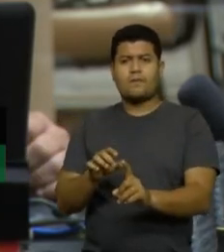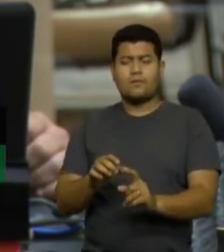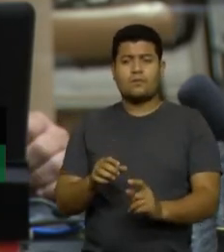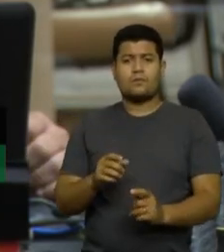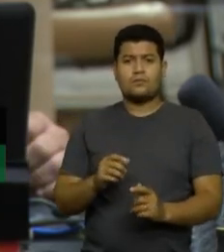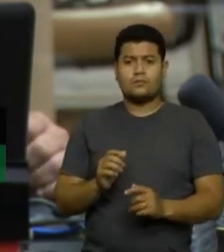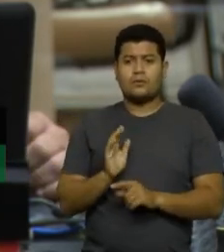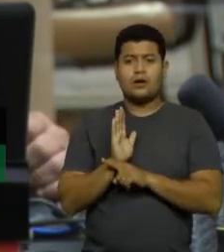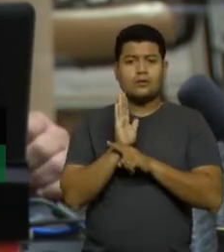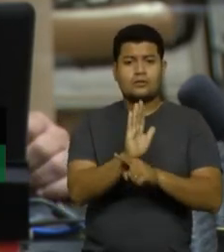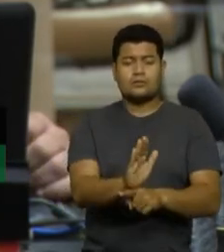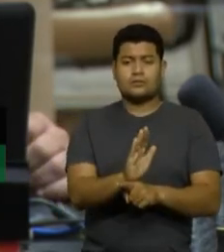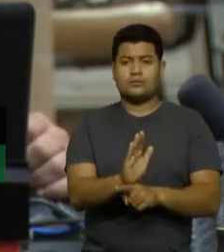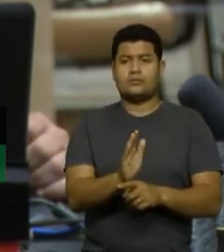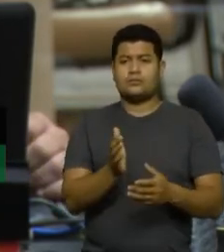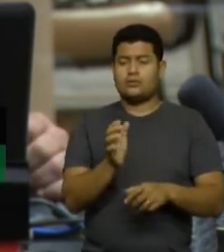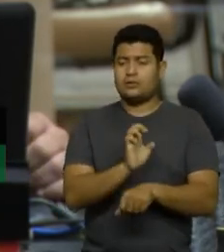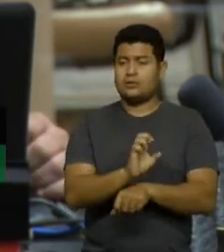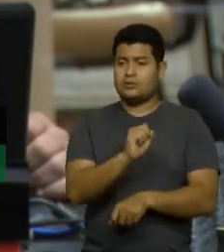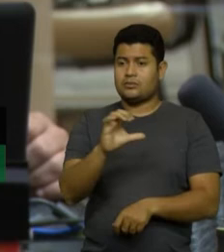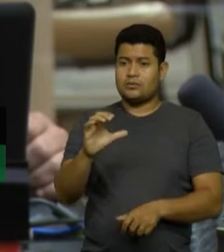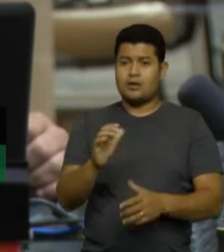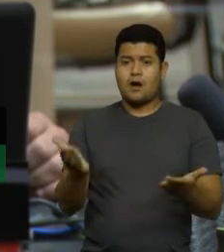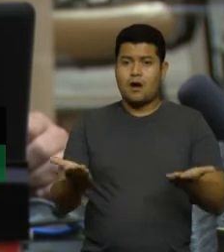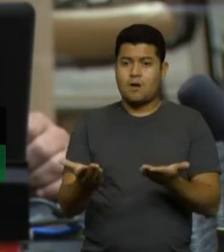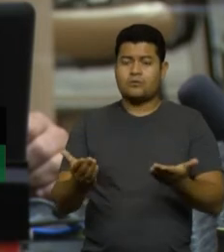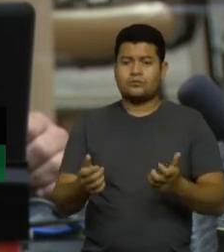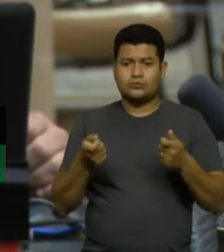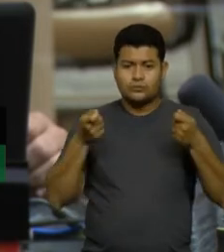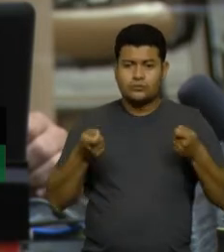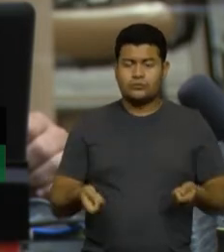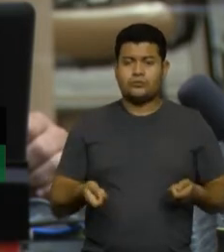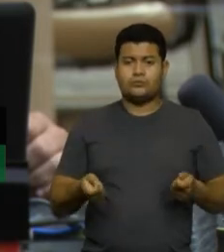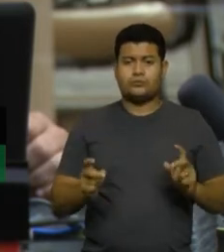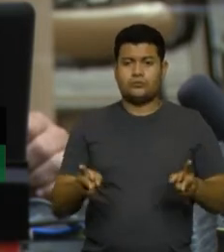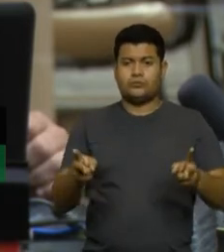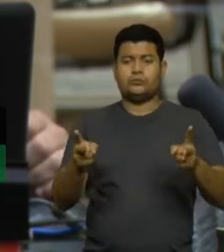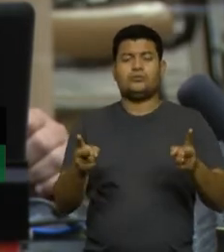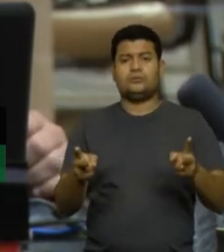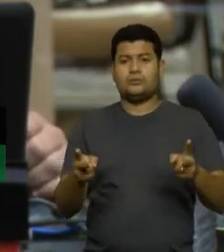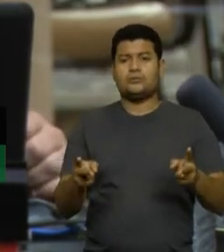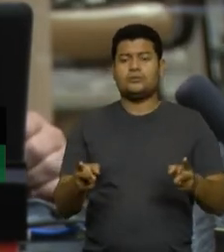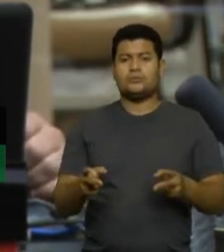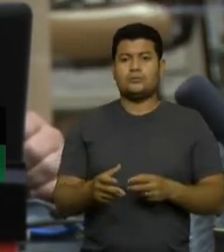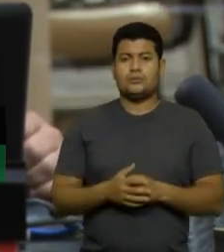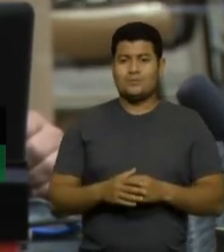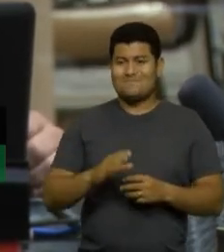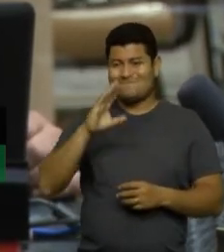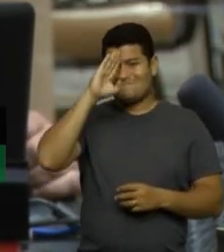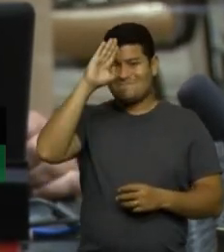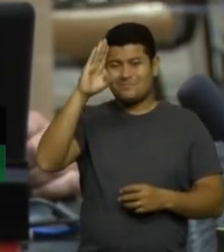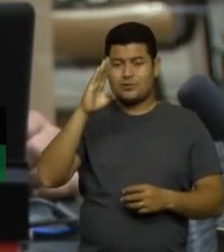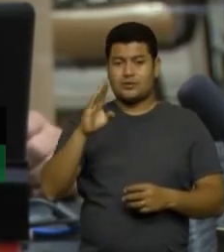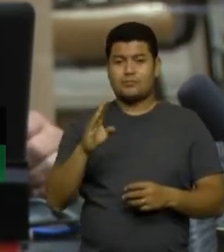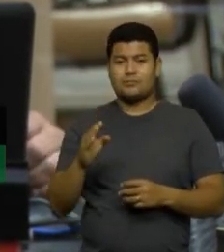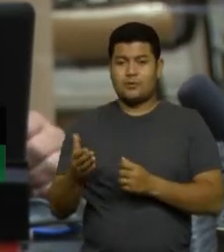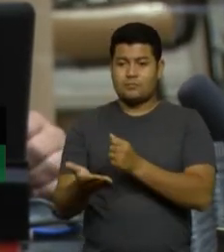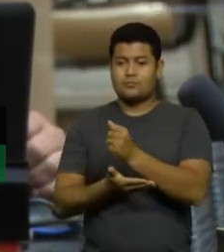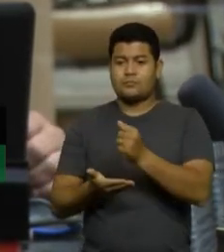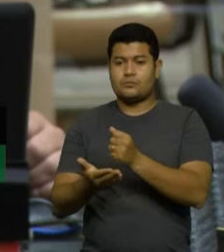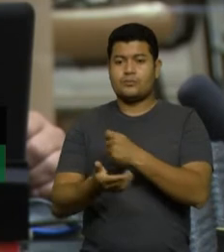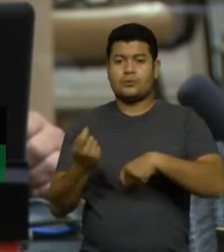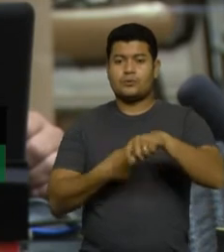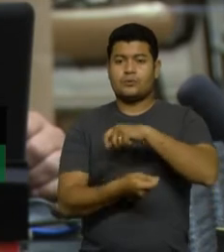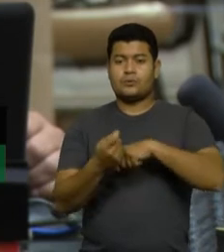Santa Catarina em pé durante esse período de pandemia. Foram vocês a nossa principal fonte de economia.